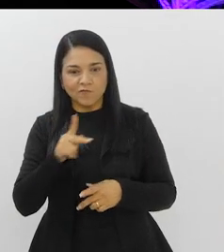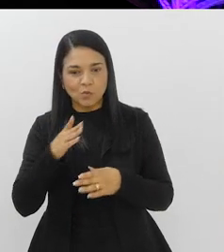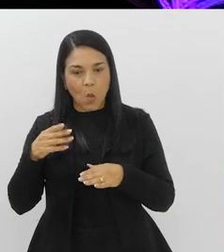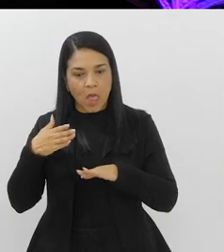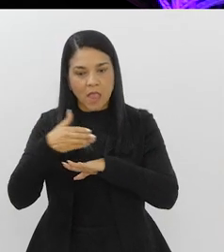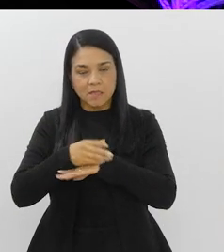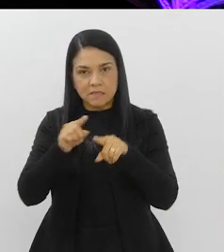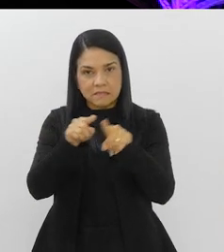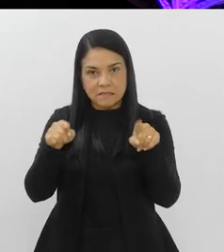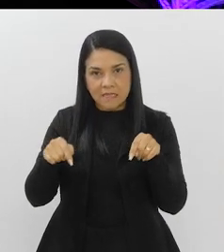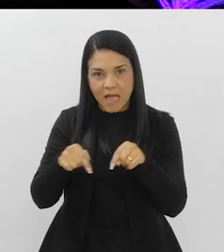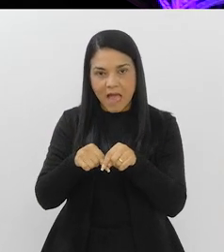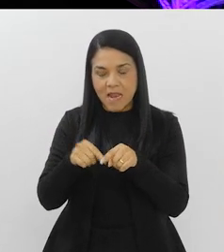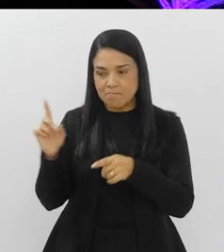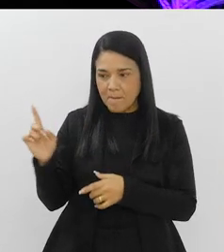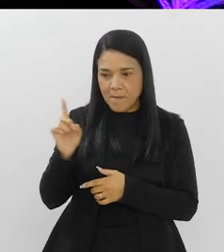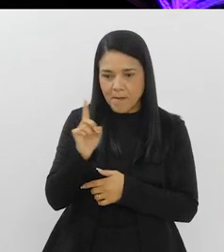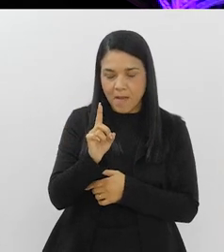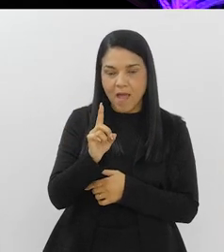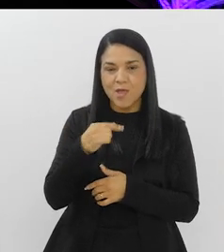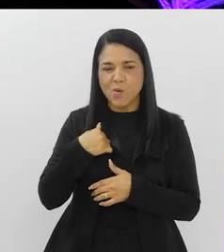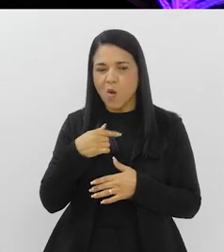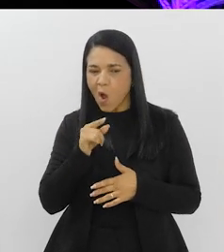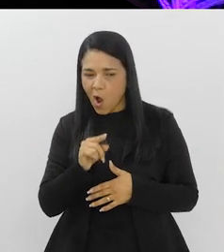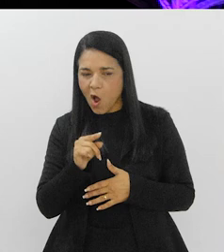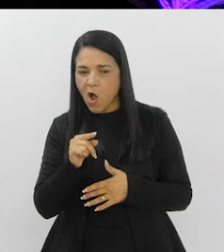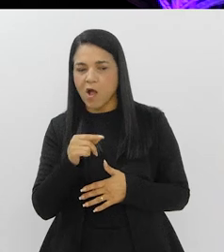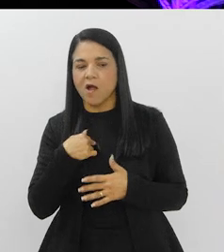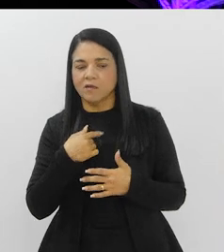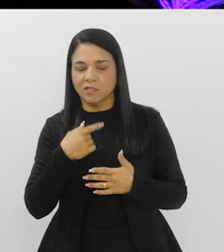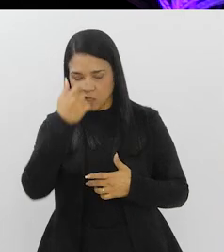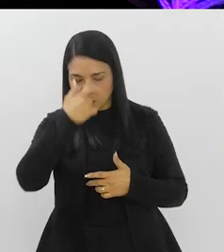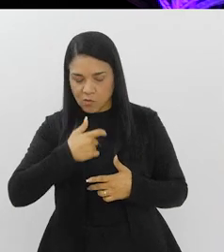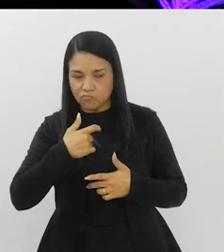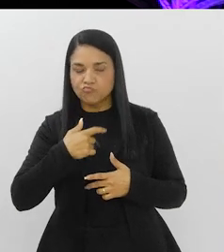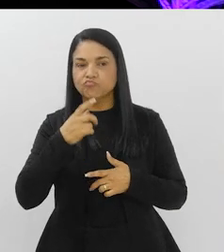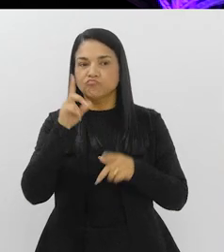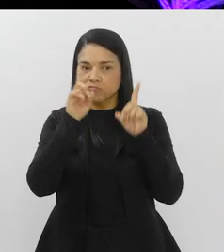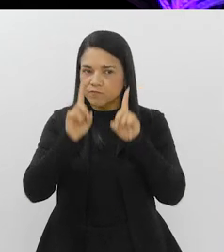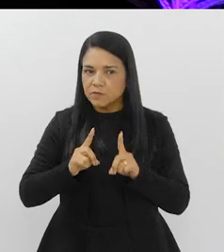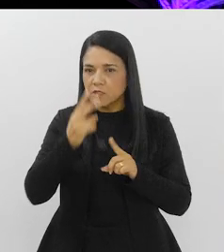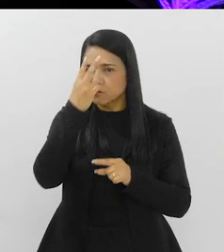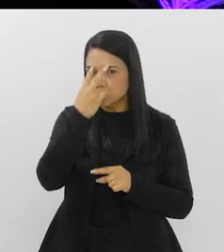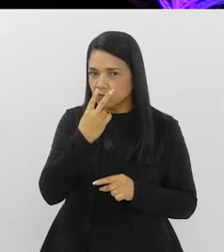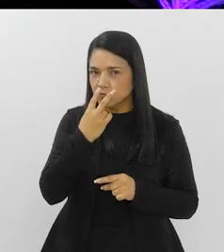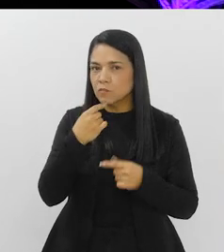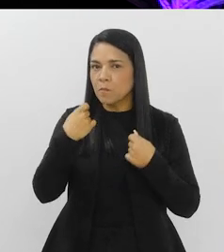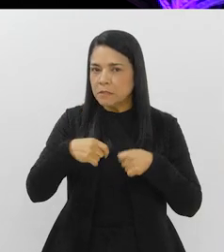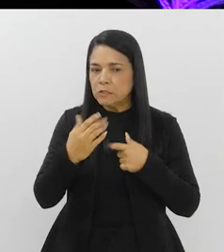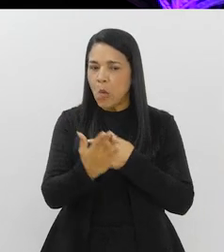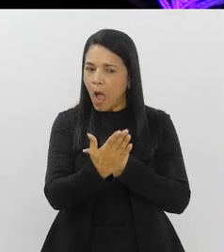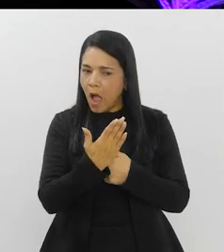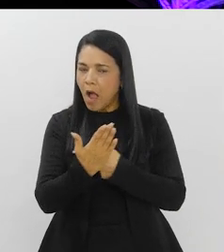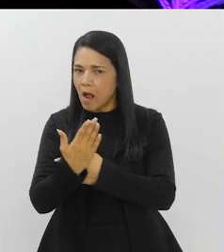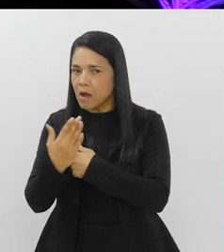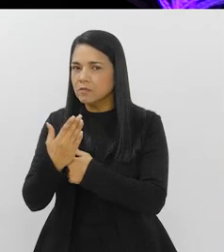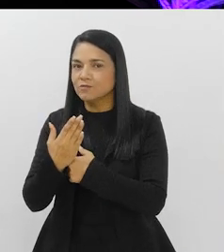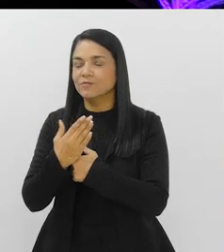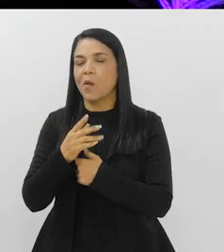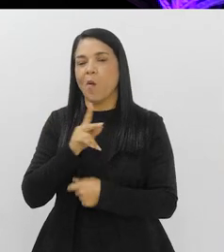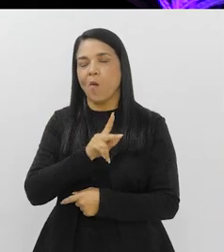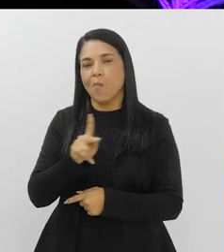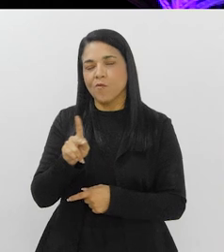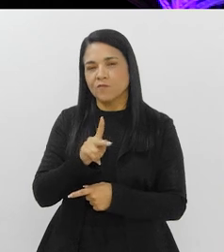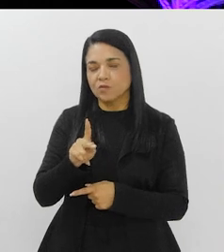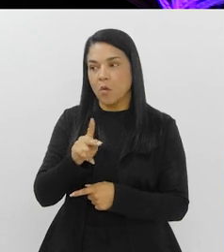professor professor já entrava na sala eu já meio que cercava ele ali na mesa fala assim ó Professor sou deficiente visual vou precisar dessa dessa ajuda